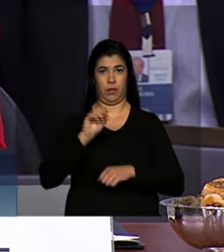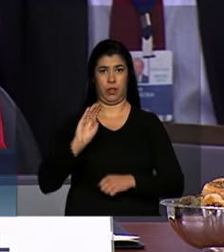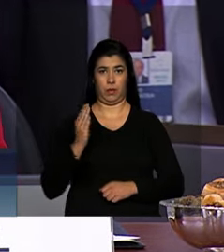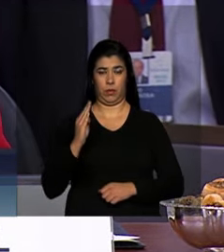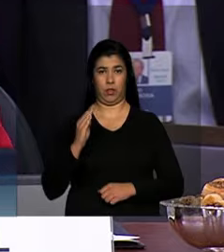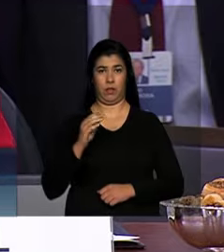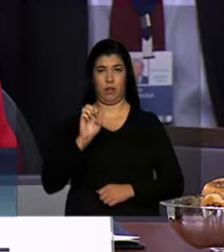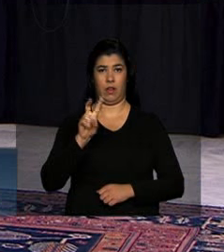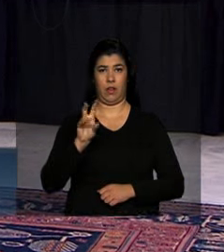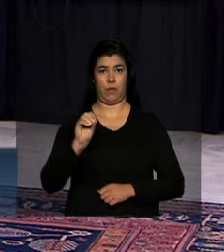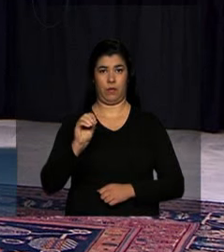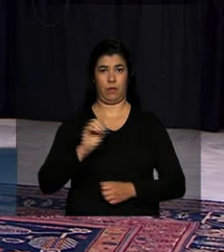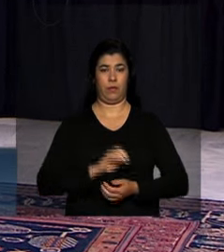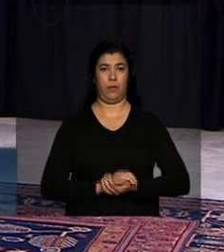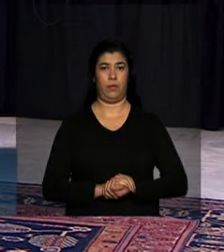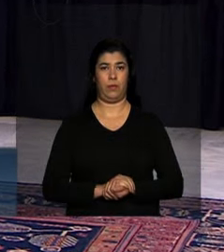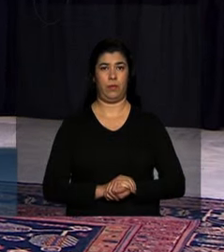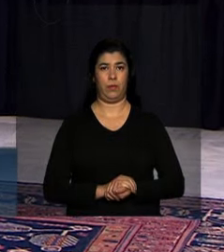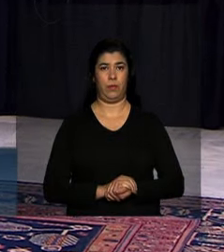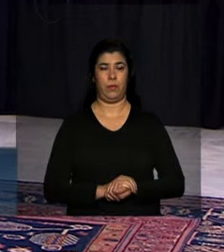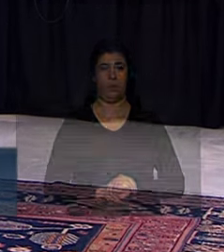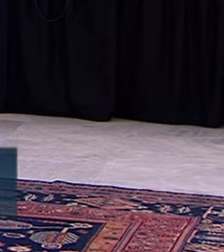Morales.